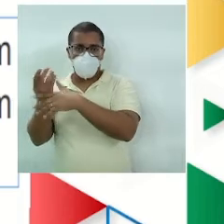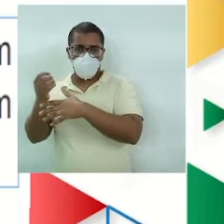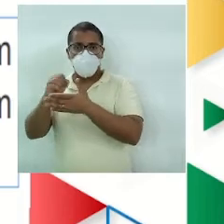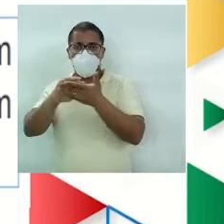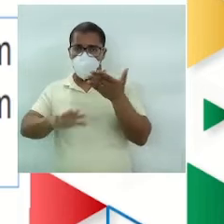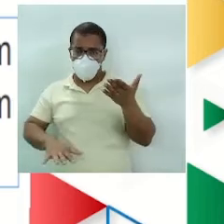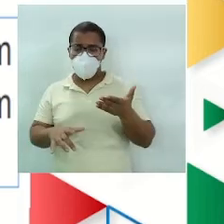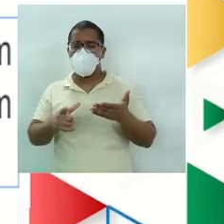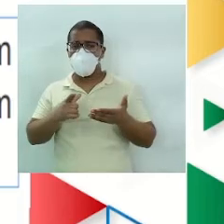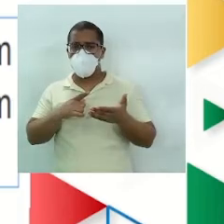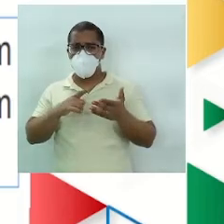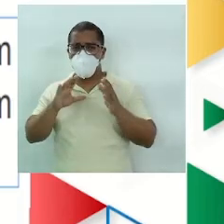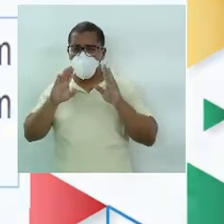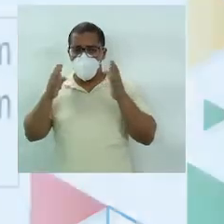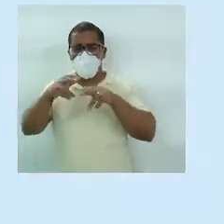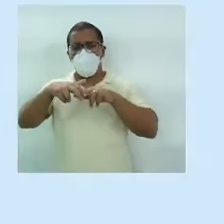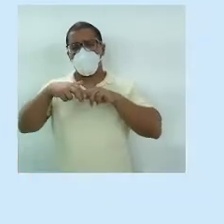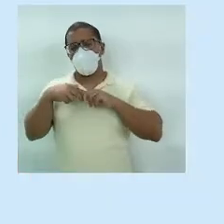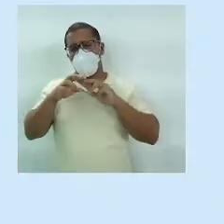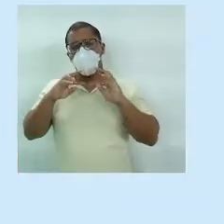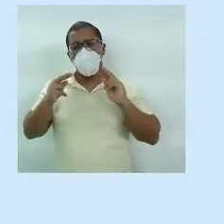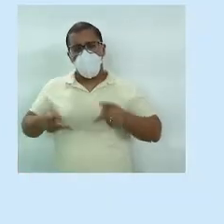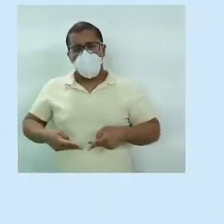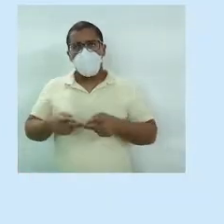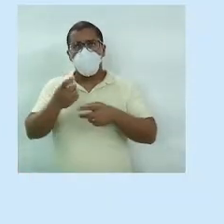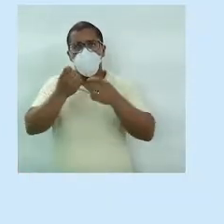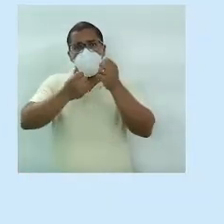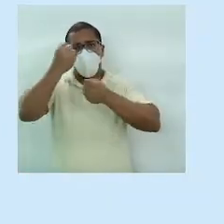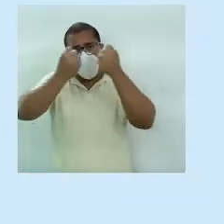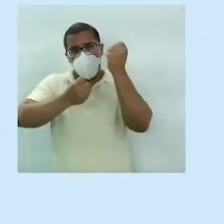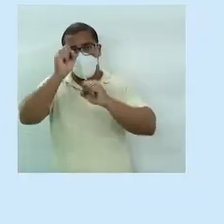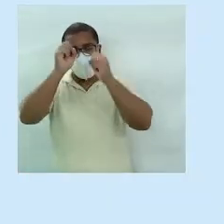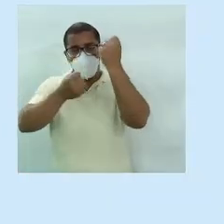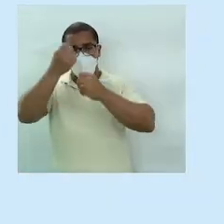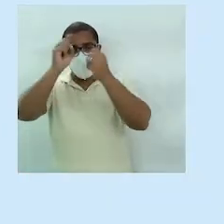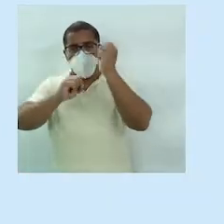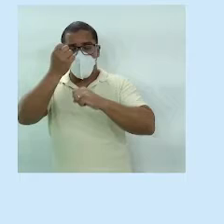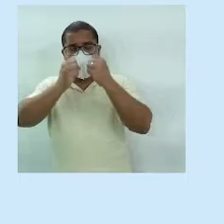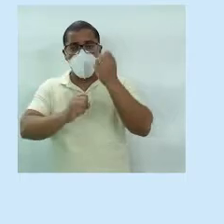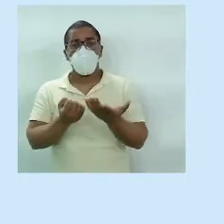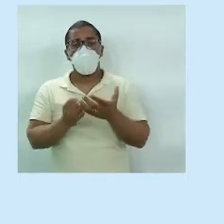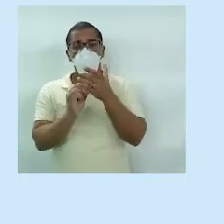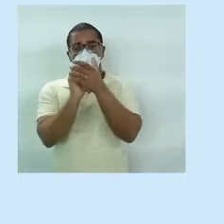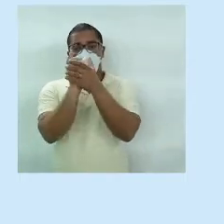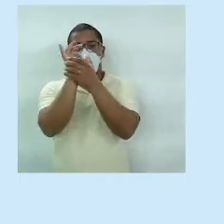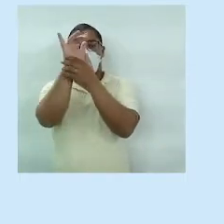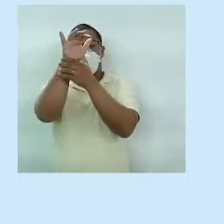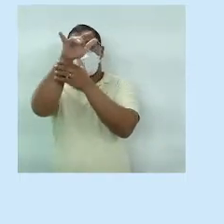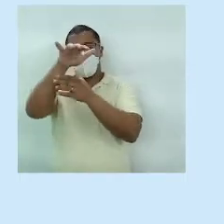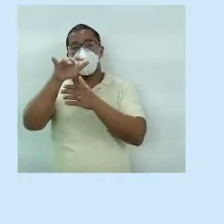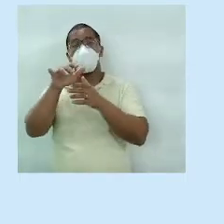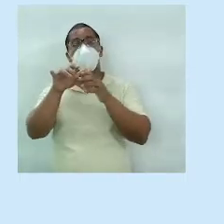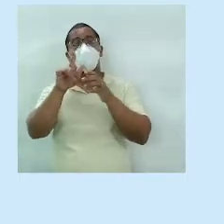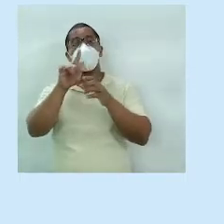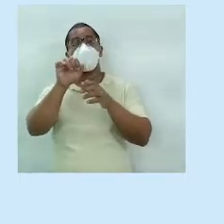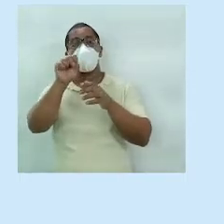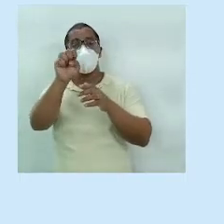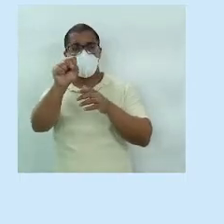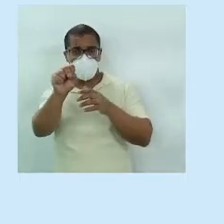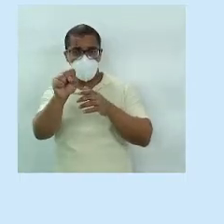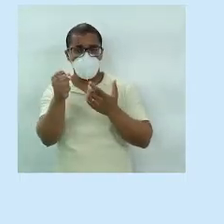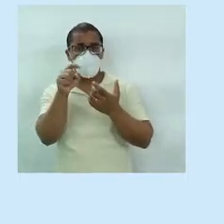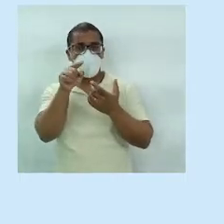humanas. Então, através das atividades humanas, como as indústrias que emitem gases, tá certo? Na natureza, que